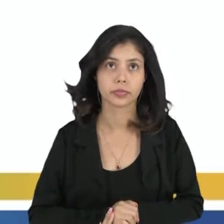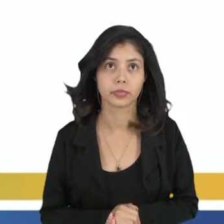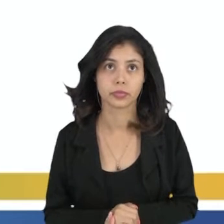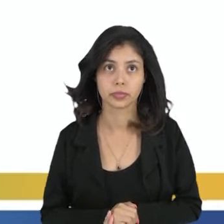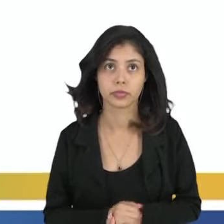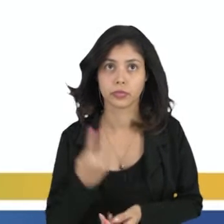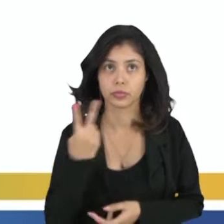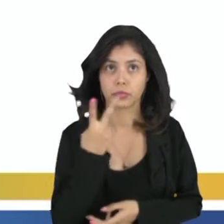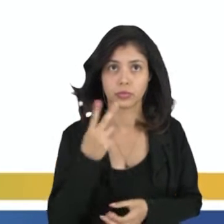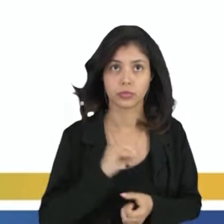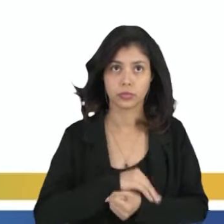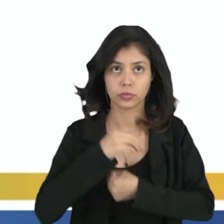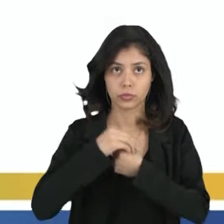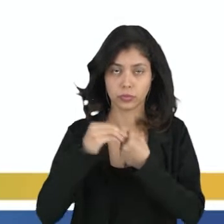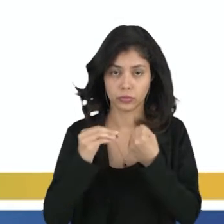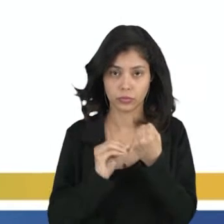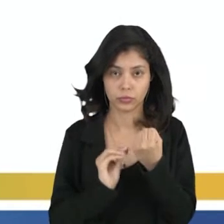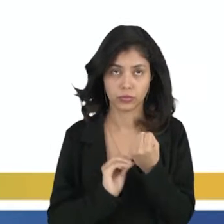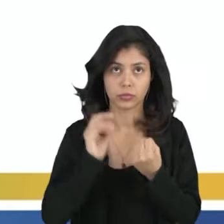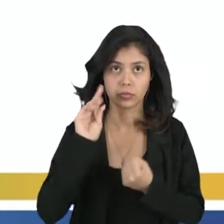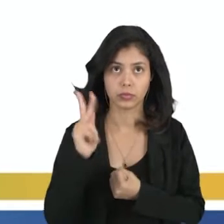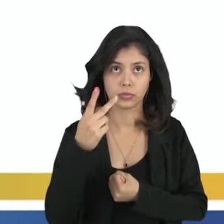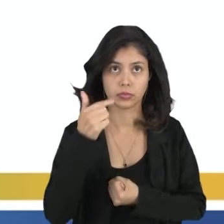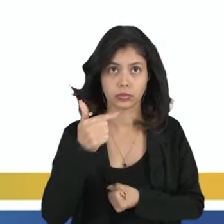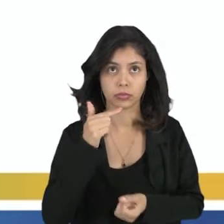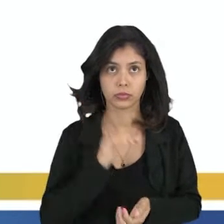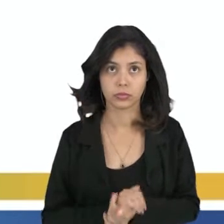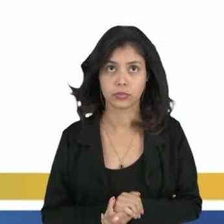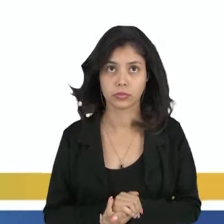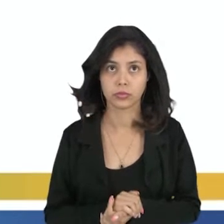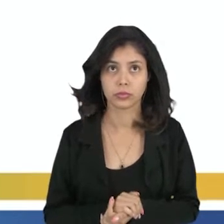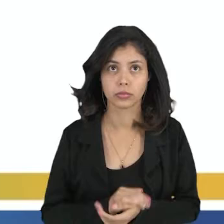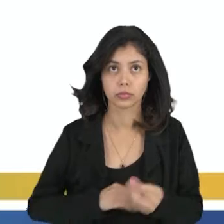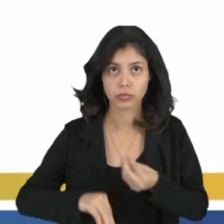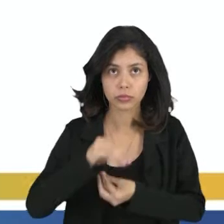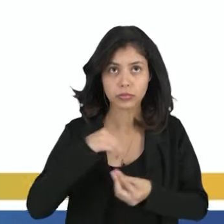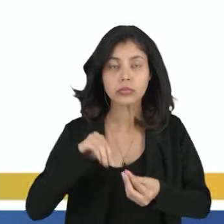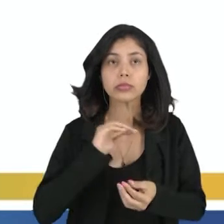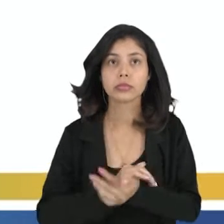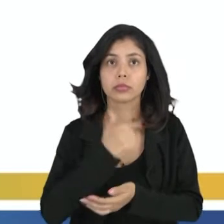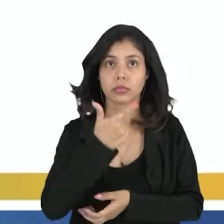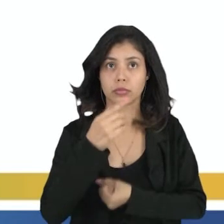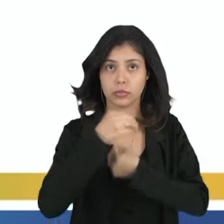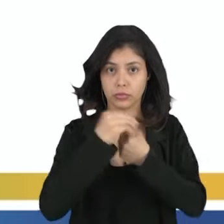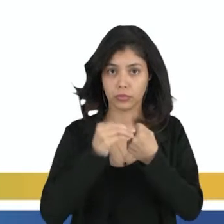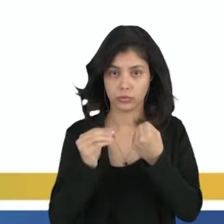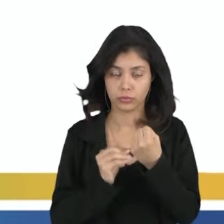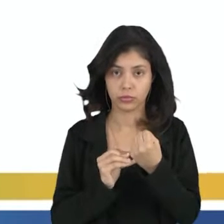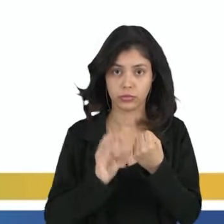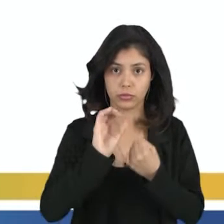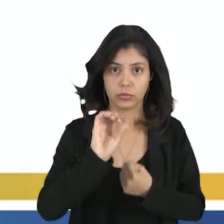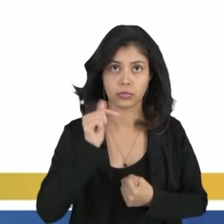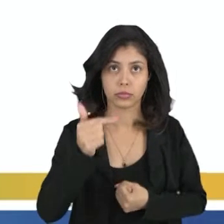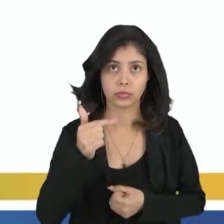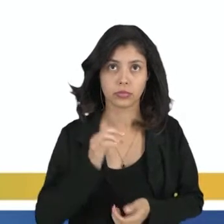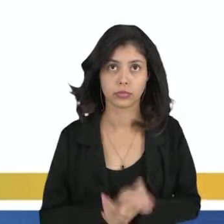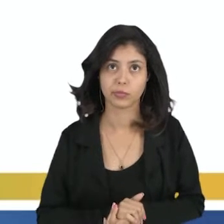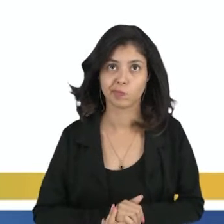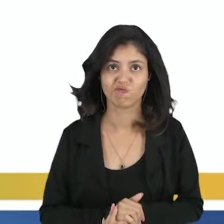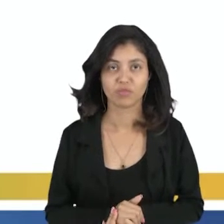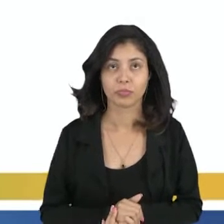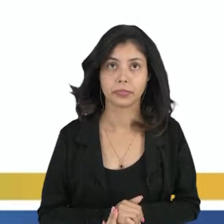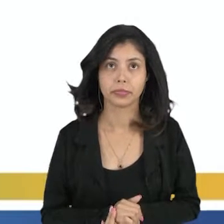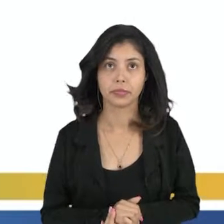duas moléculas de H2 reagindo com duas moléculas de O2